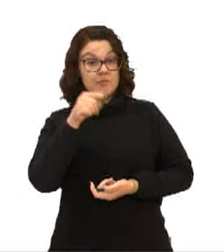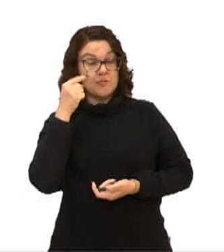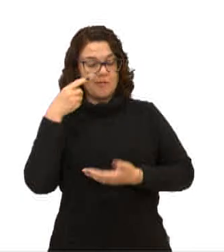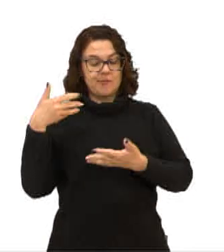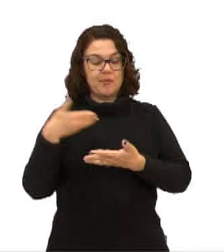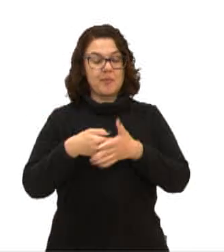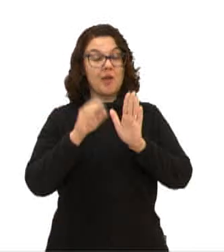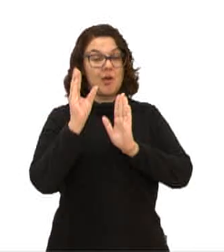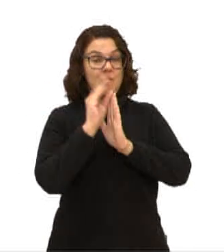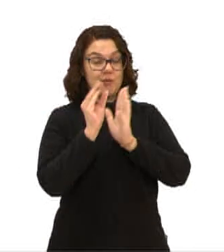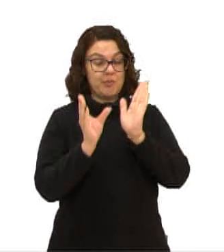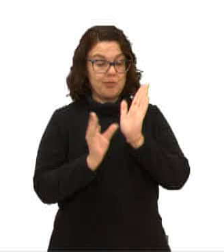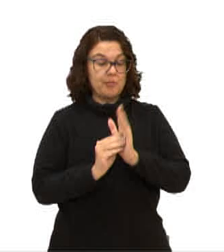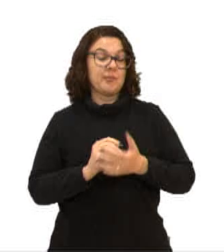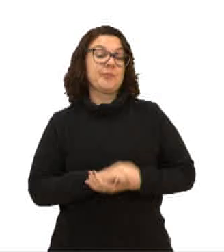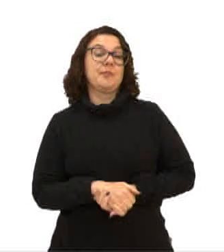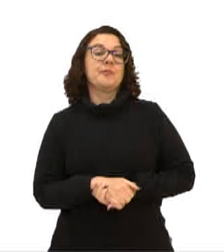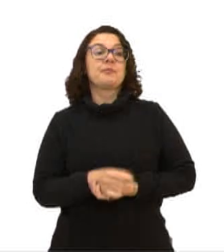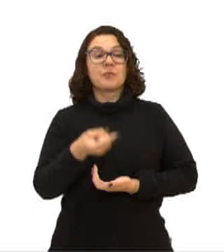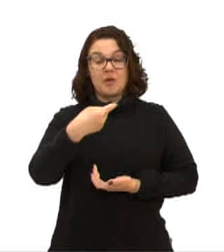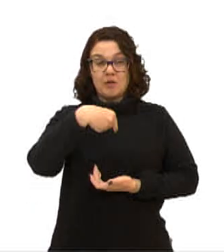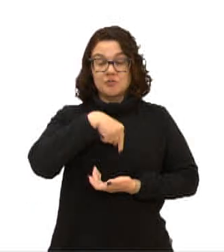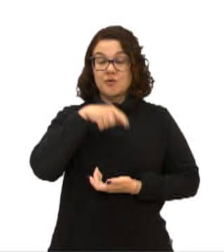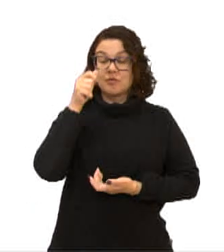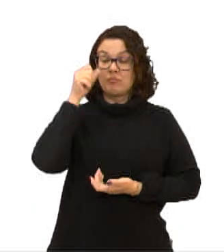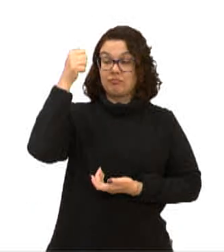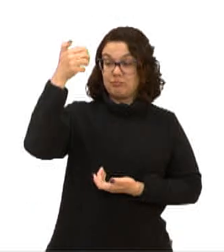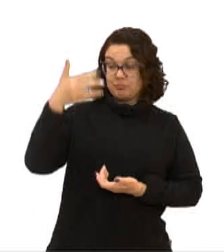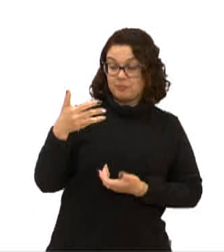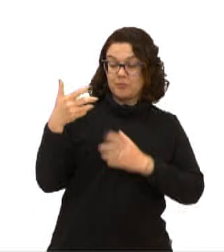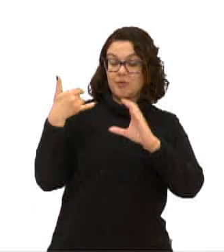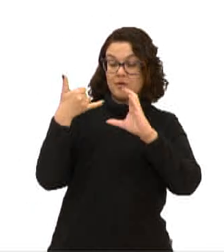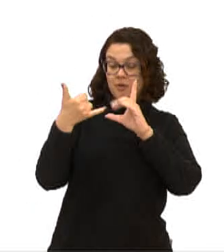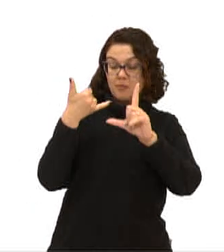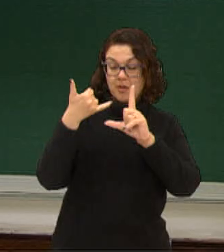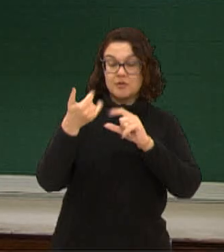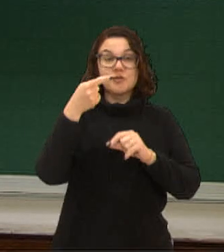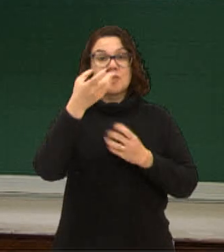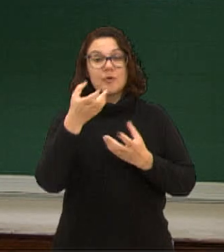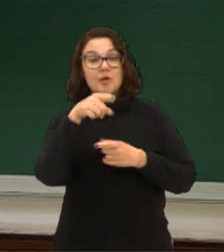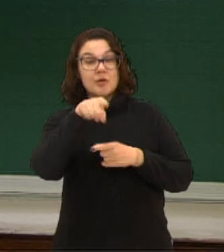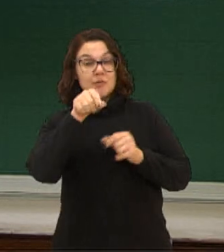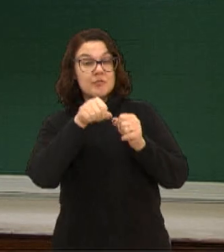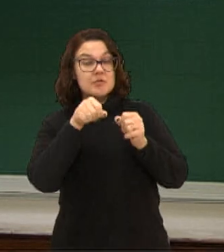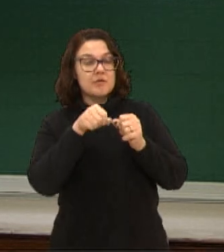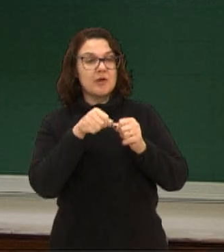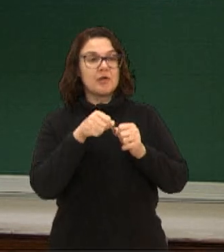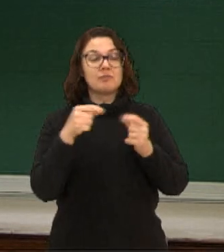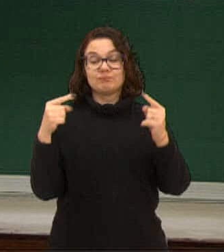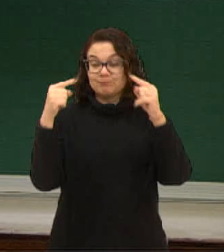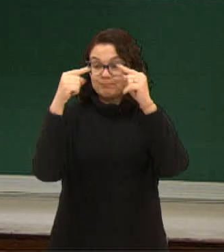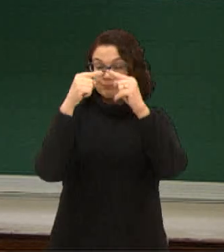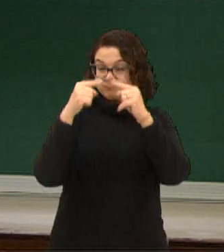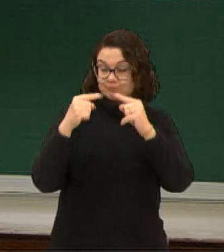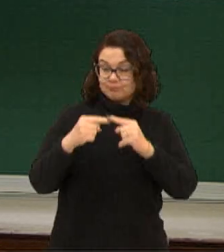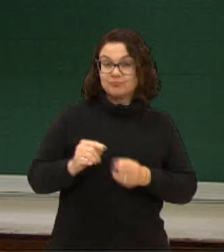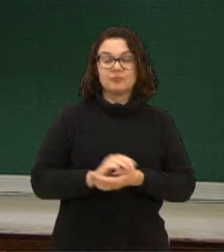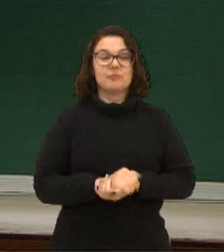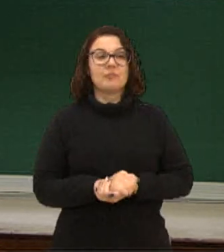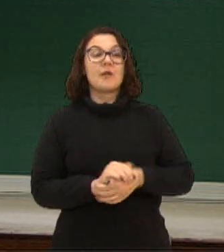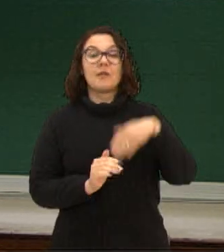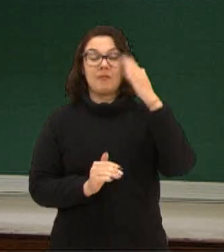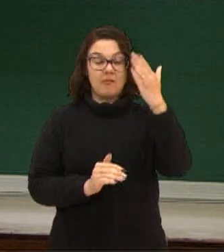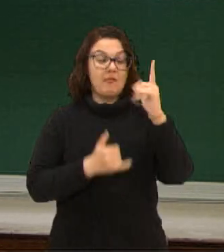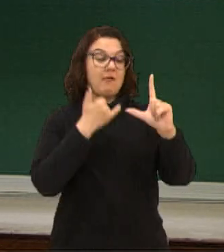retomar esse conteúdo, né? Nós temos essas imagens. E eu peço que você faça agora uma associação entre